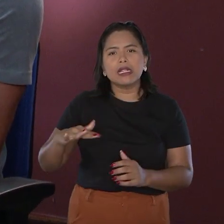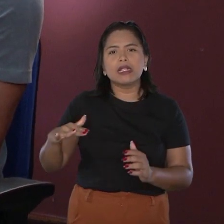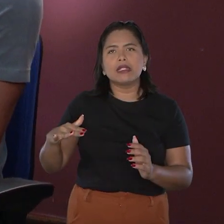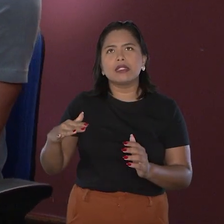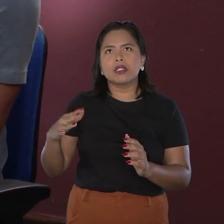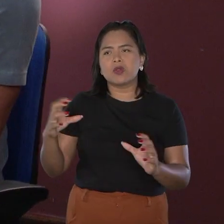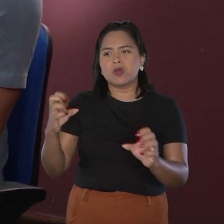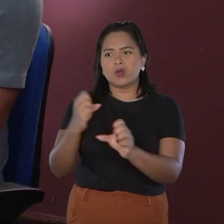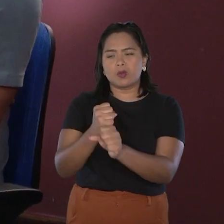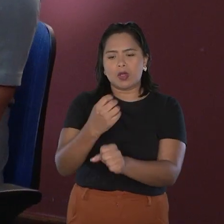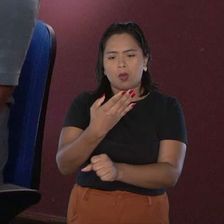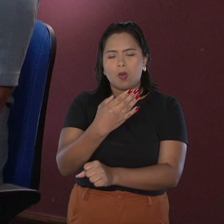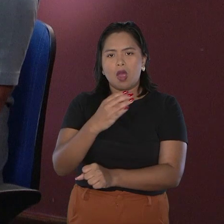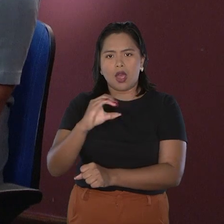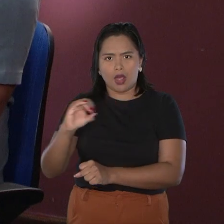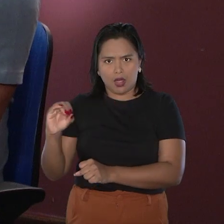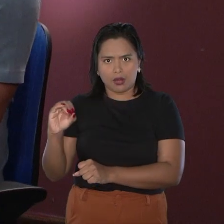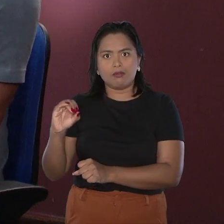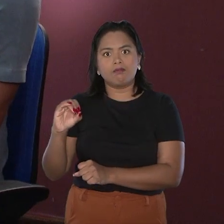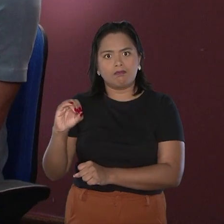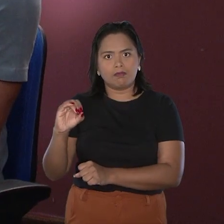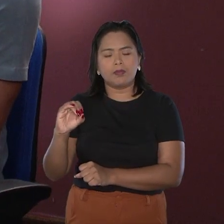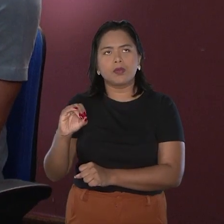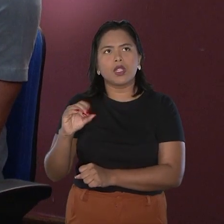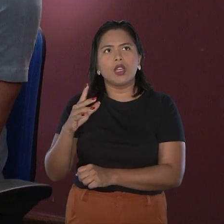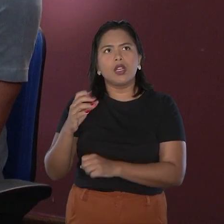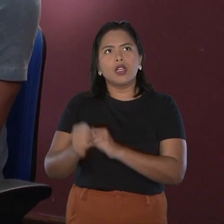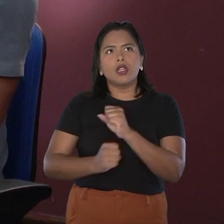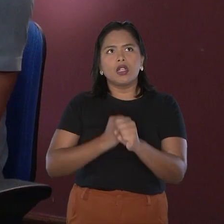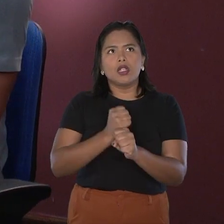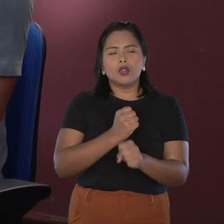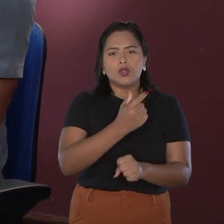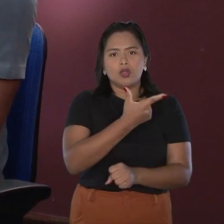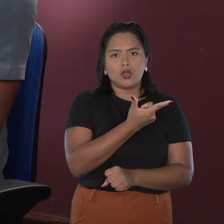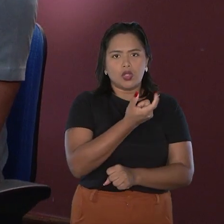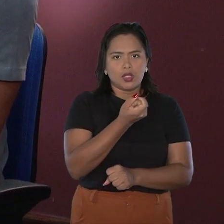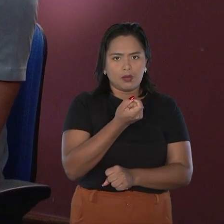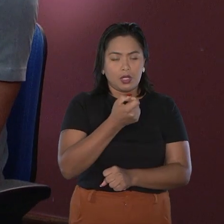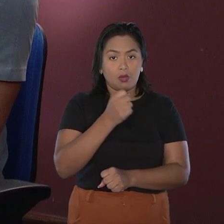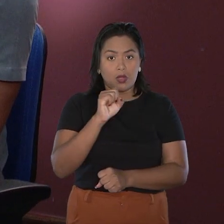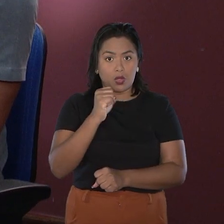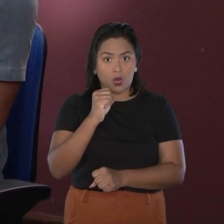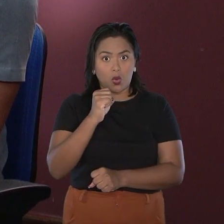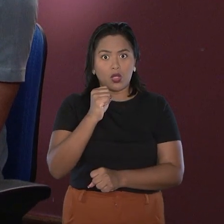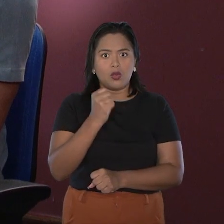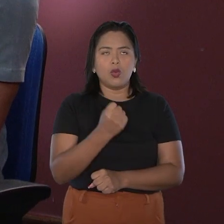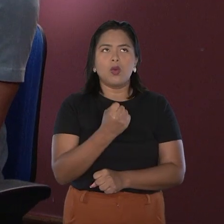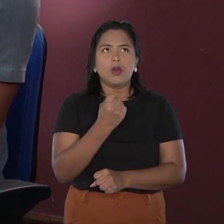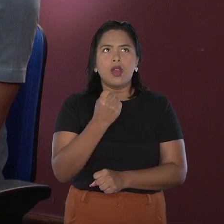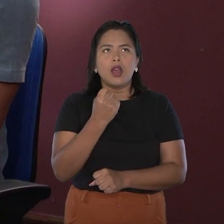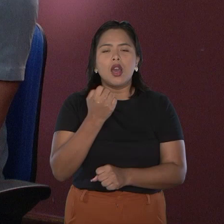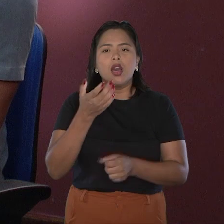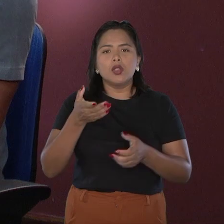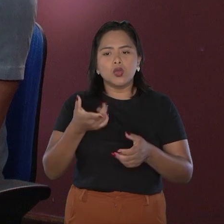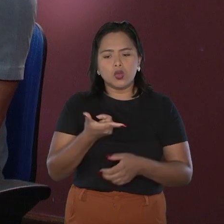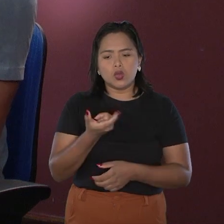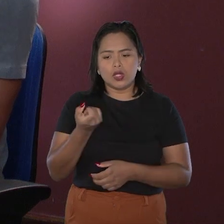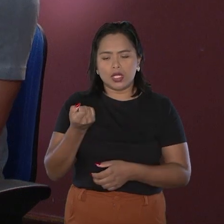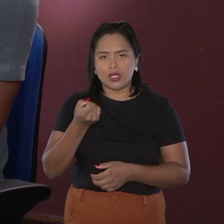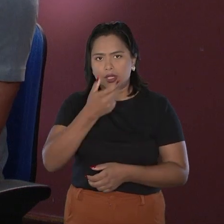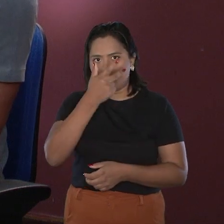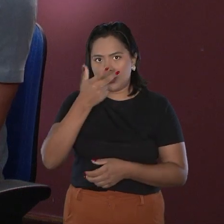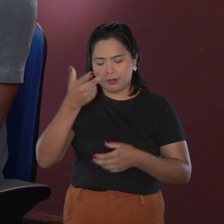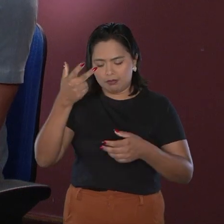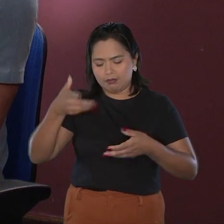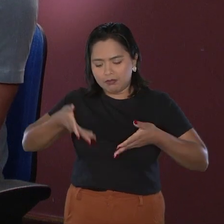terem uma ideia em 2008 uma estimativa era de um a cada 200 Nascimentos e em 2018 10 anos depois